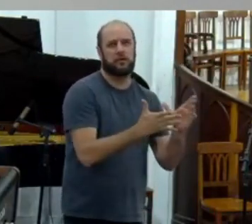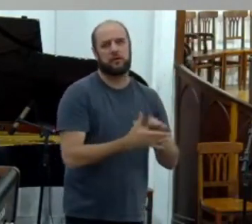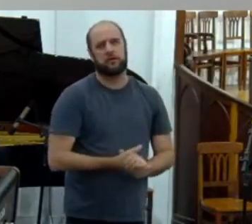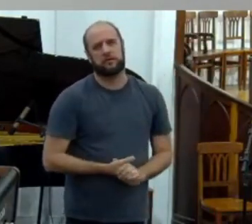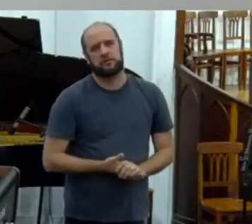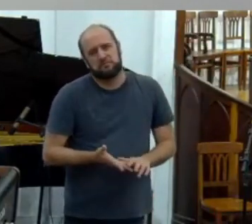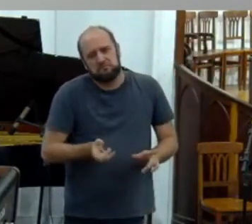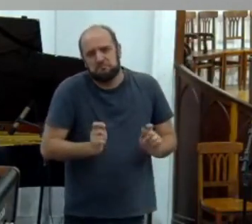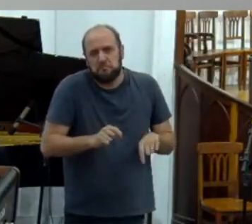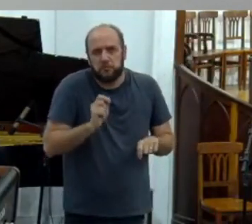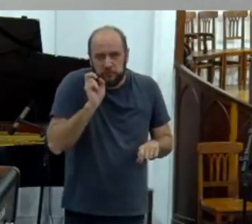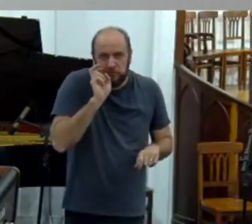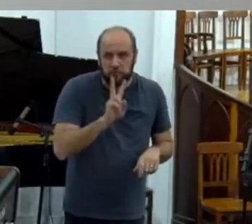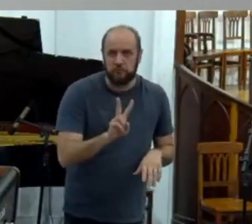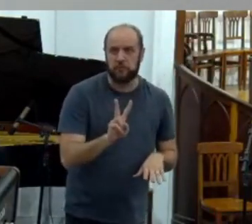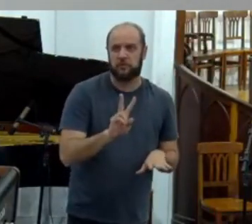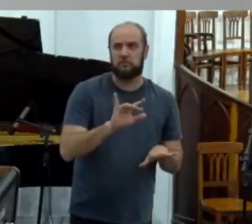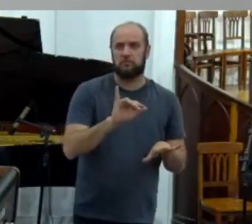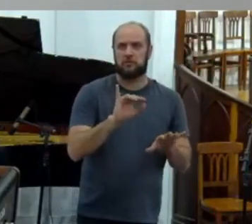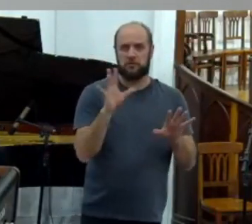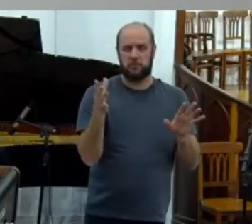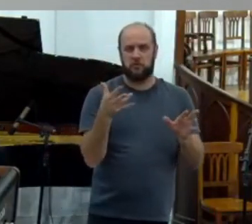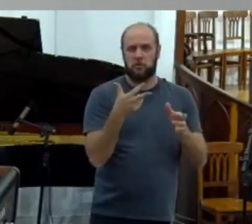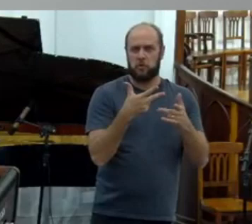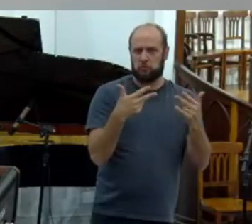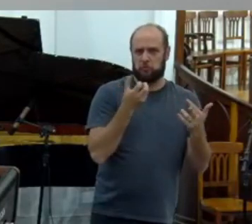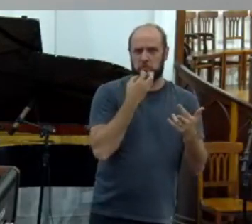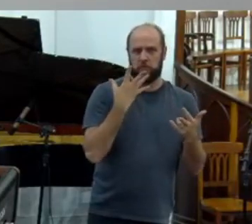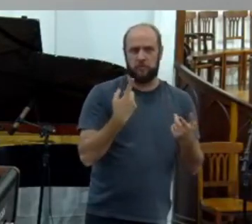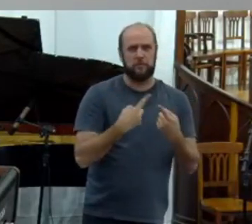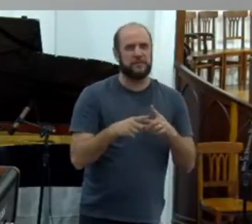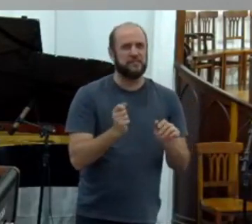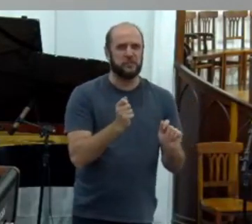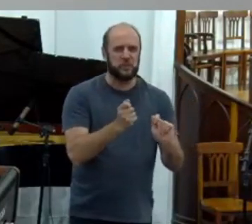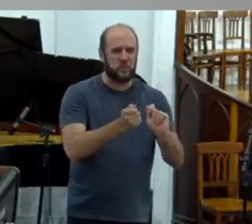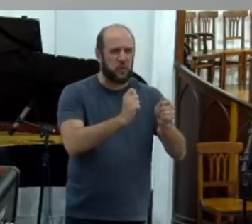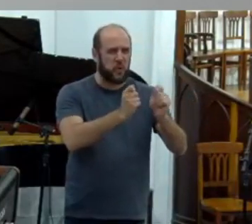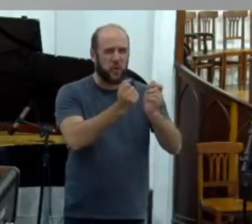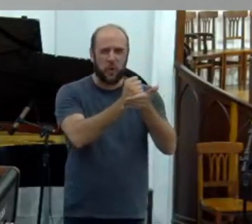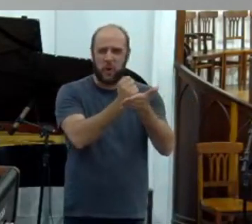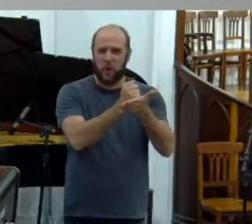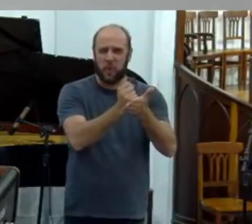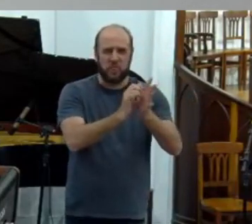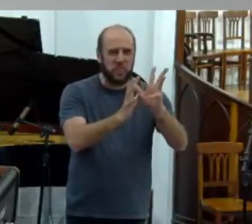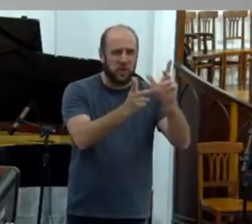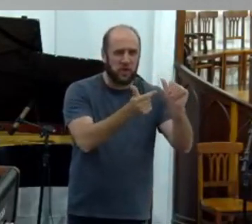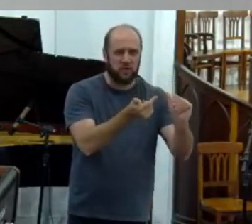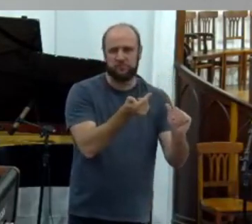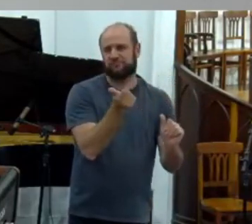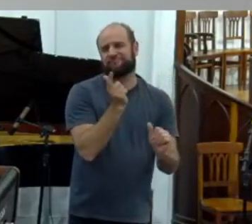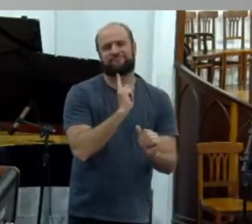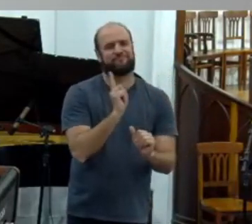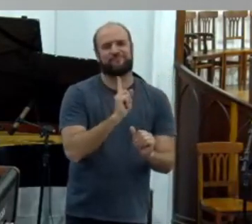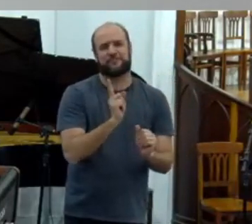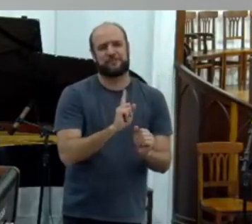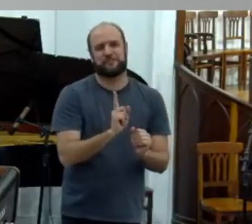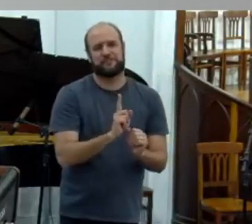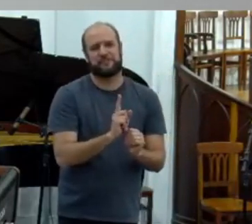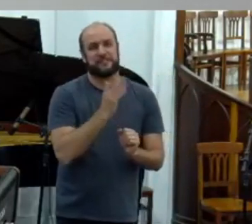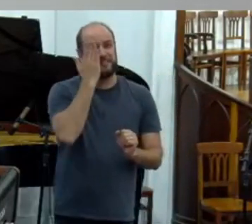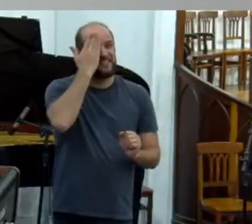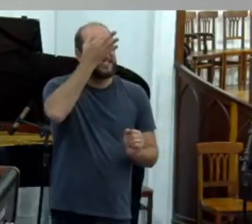um benefício, mas nós não conseguimos controlar todos os benefícios e saber que estar aqui exatamente nos trará o